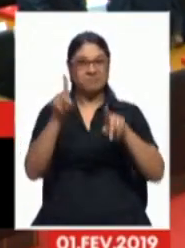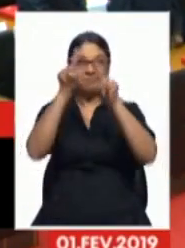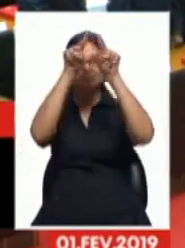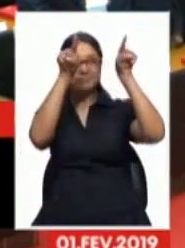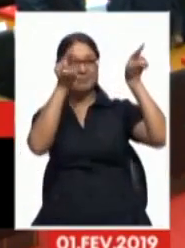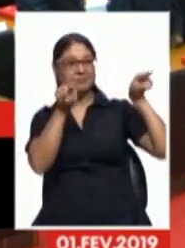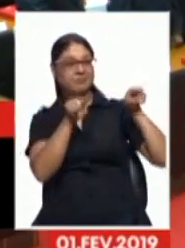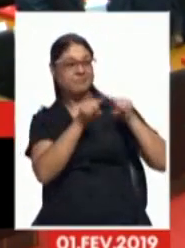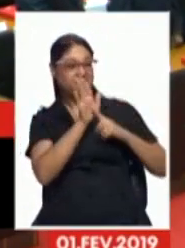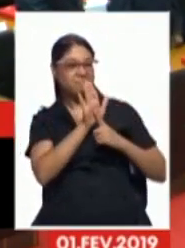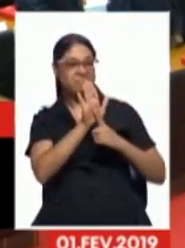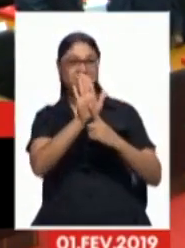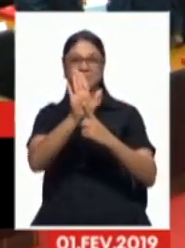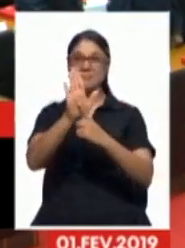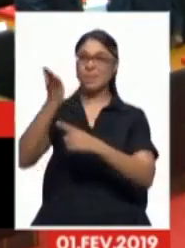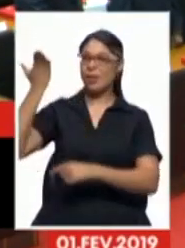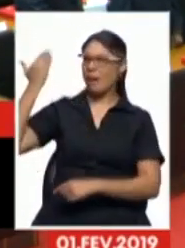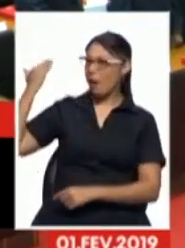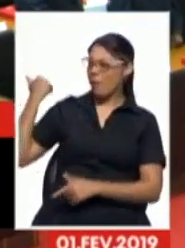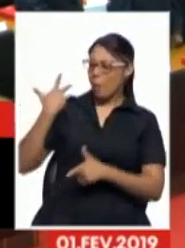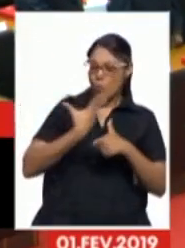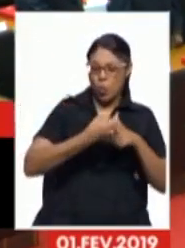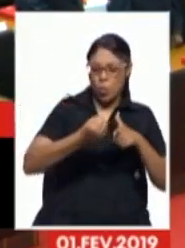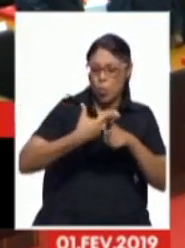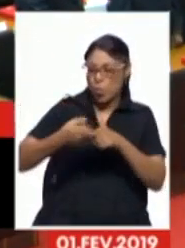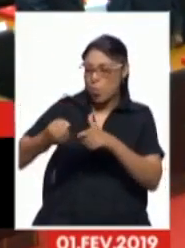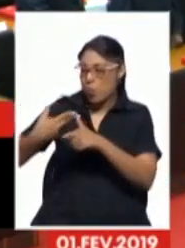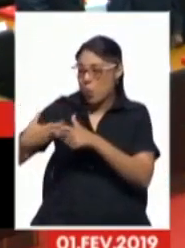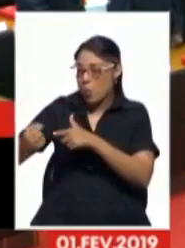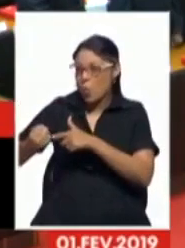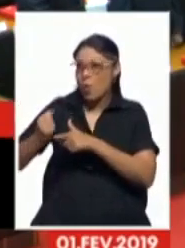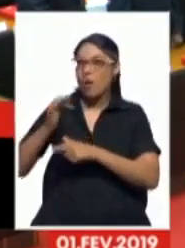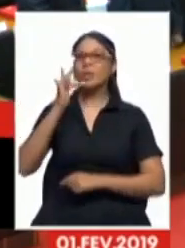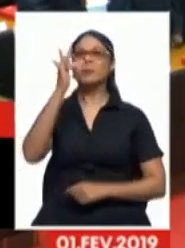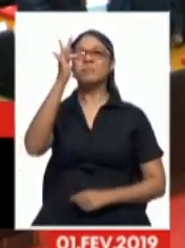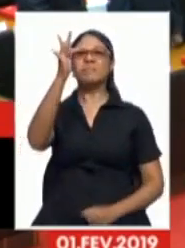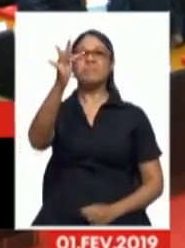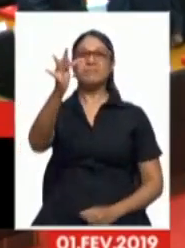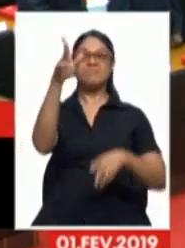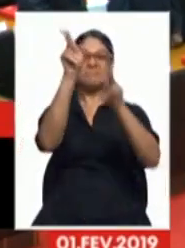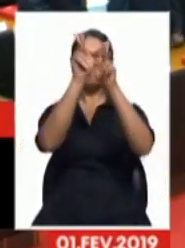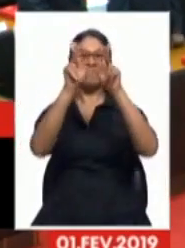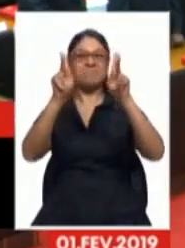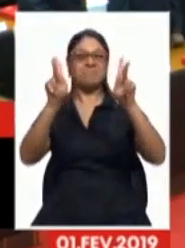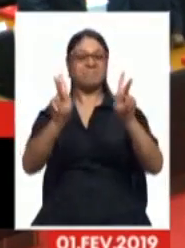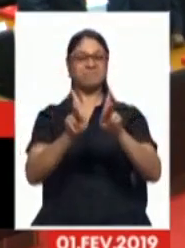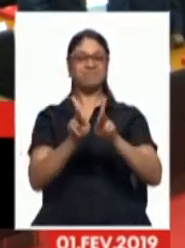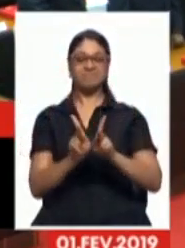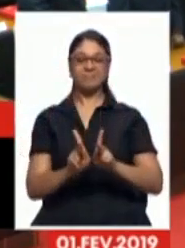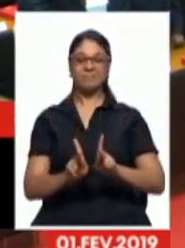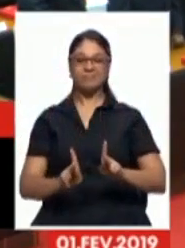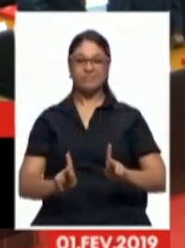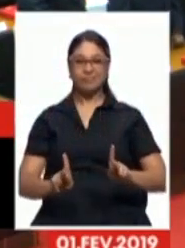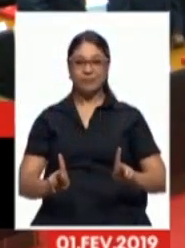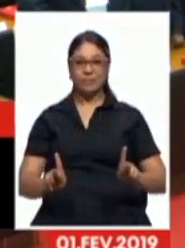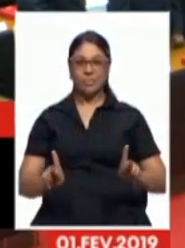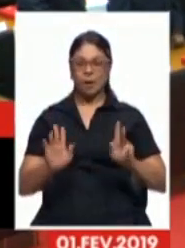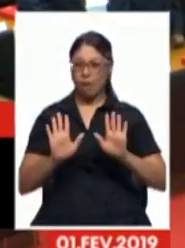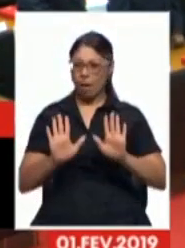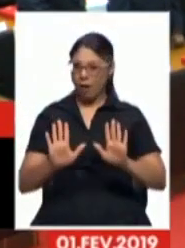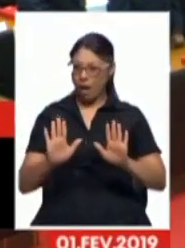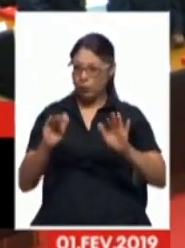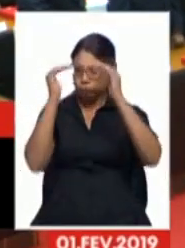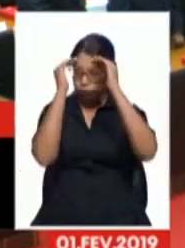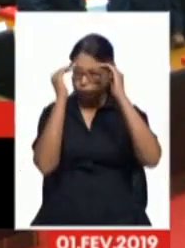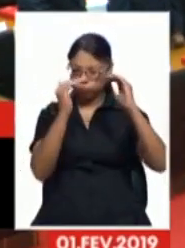desta plúmula, mas no futuro e glória do passado. A sede da